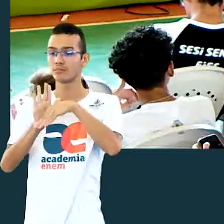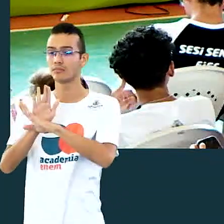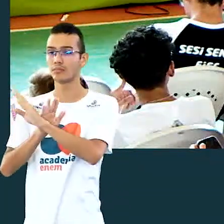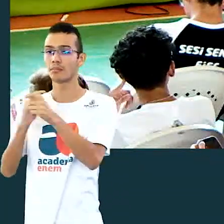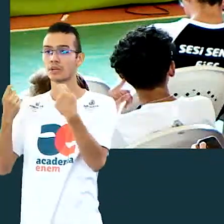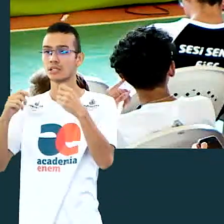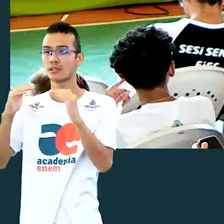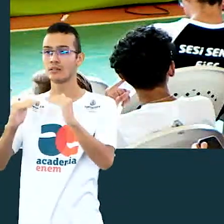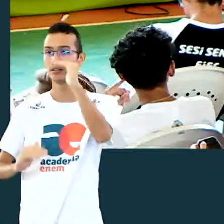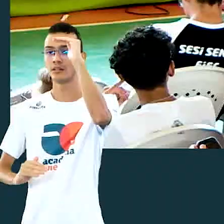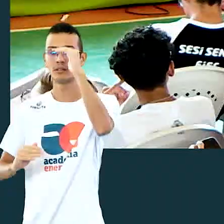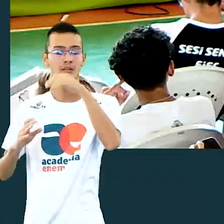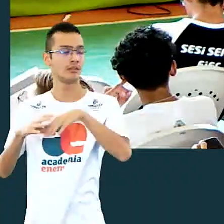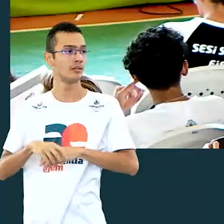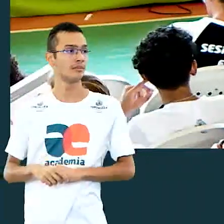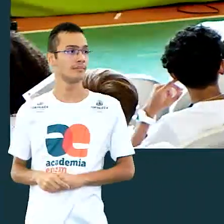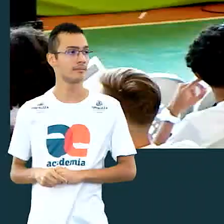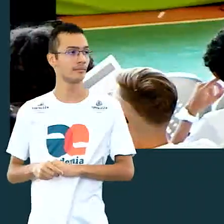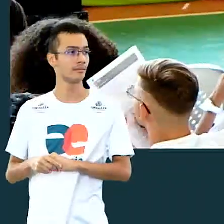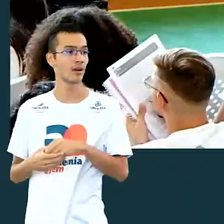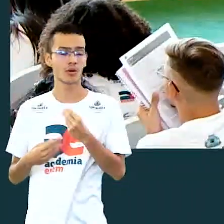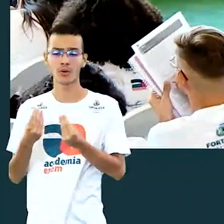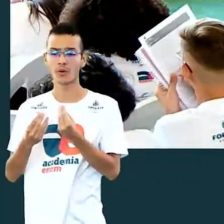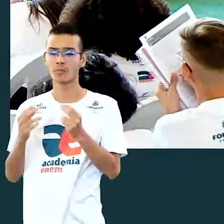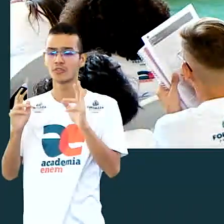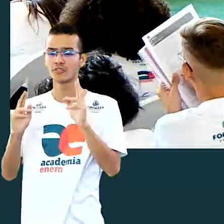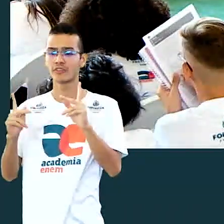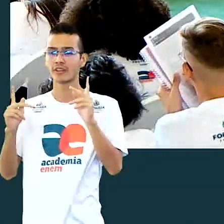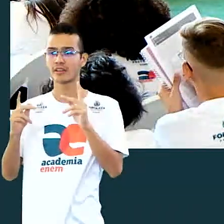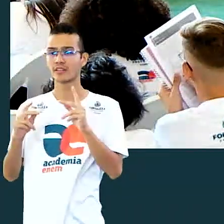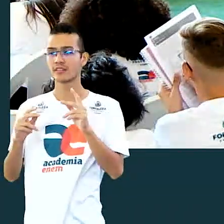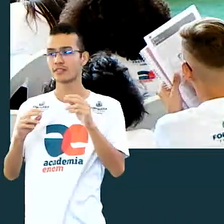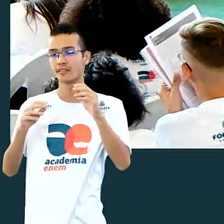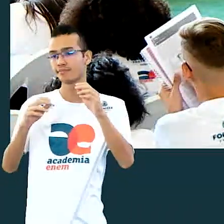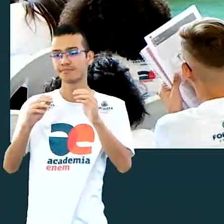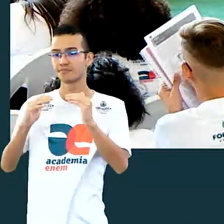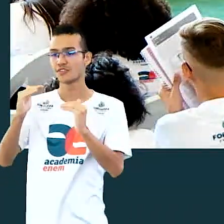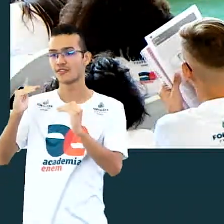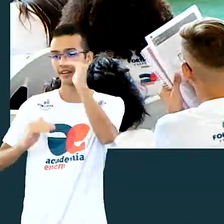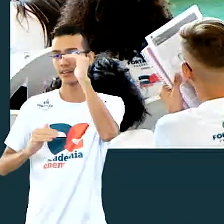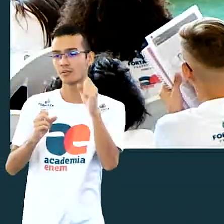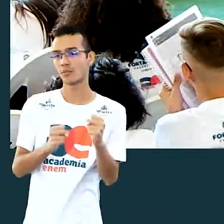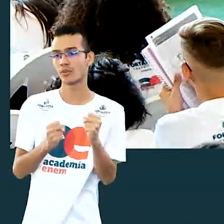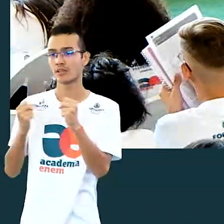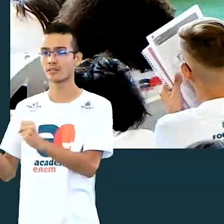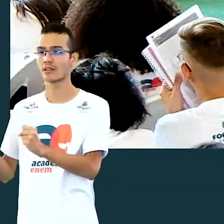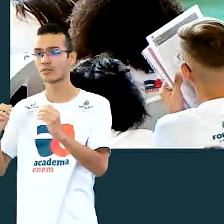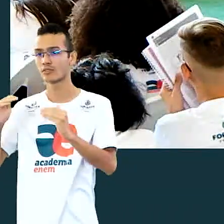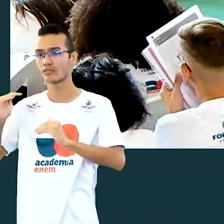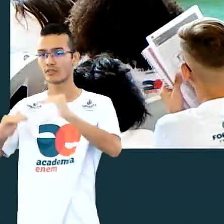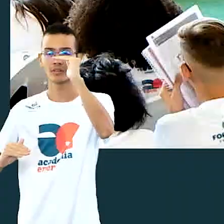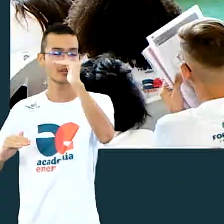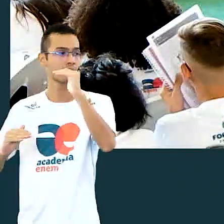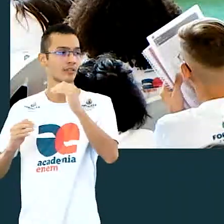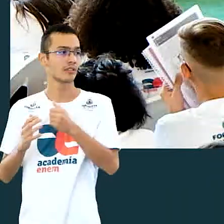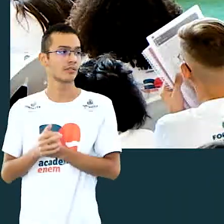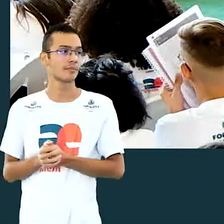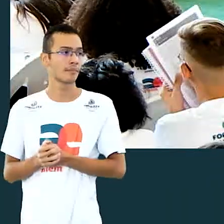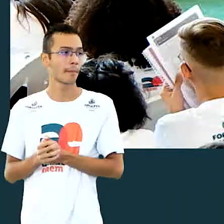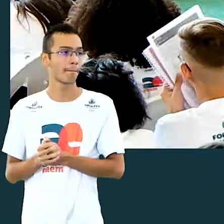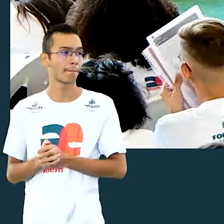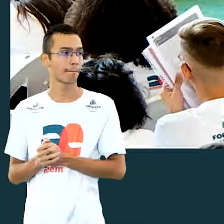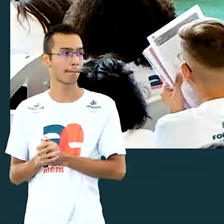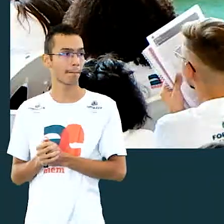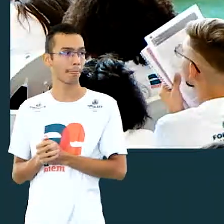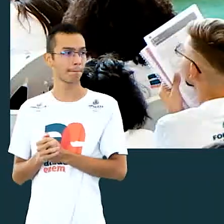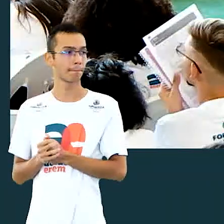potencial. E quem é essa diferença de potencial? Na sua tomada, nós temos dois buracos. Na verdade, três, porque o